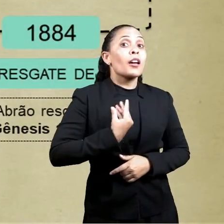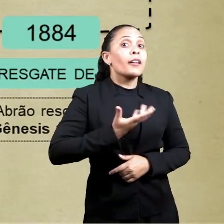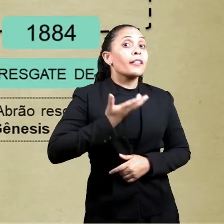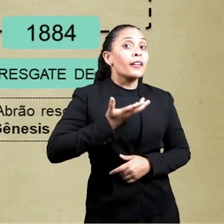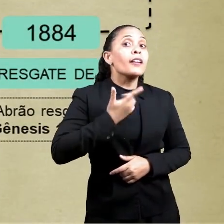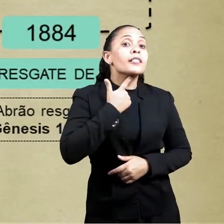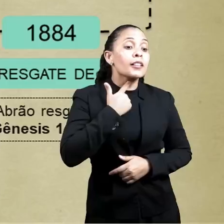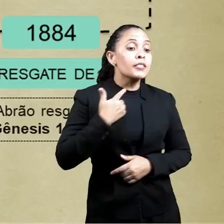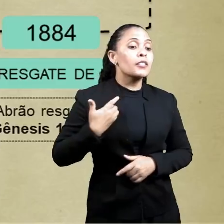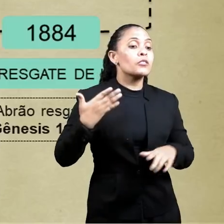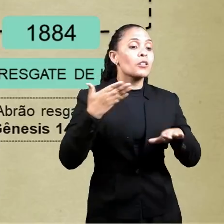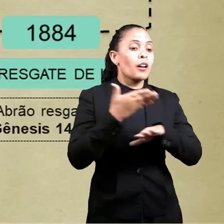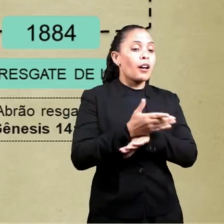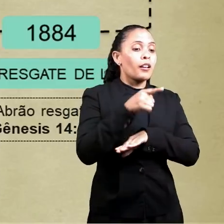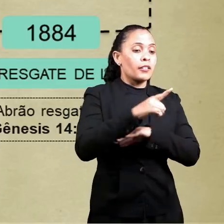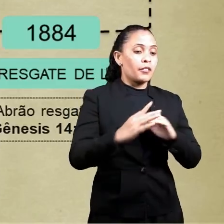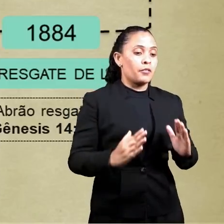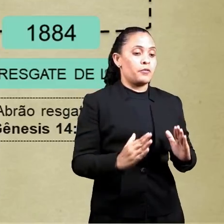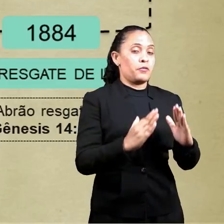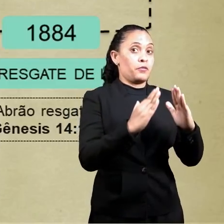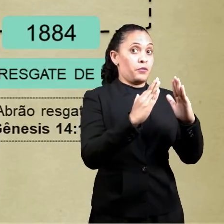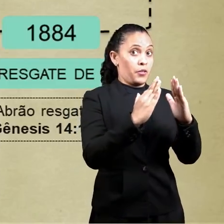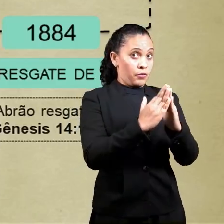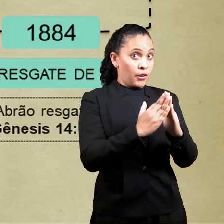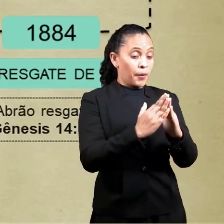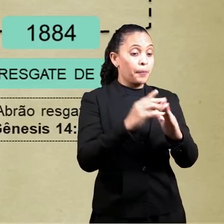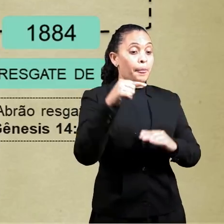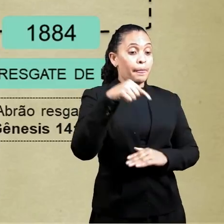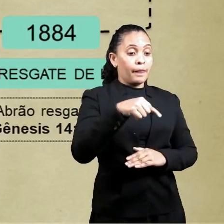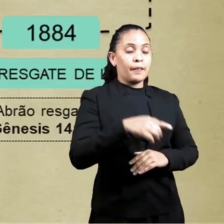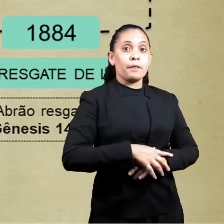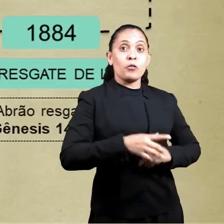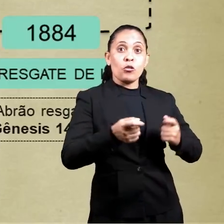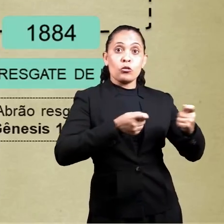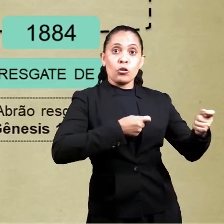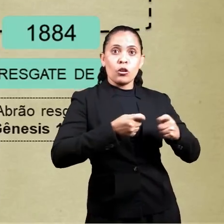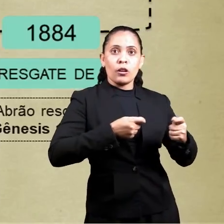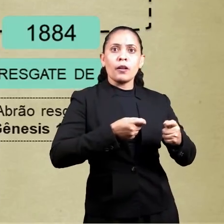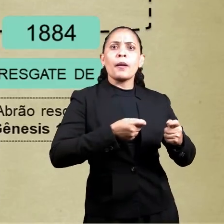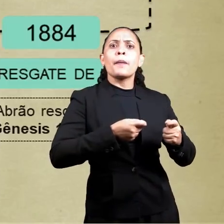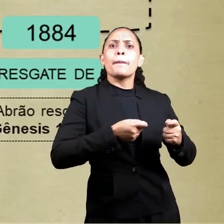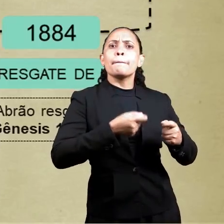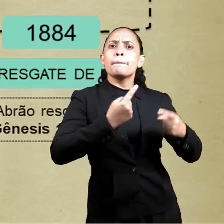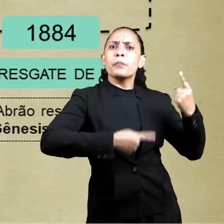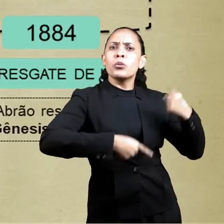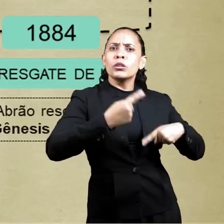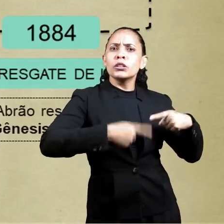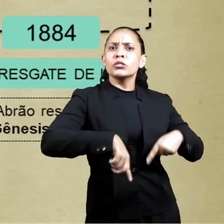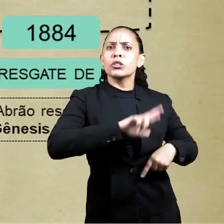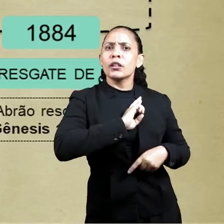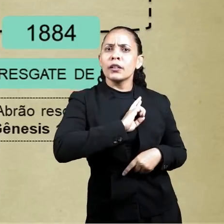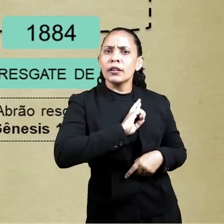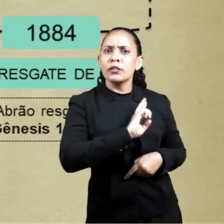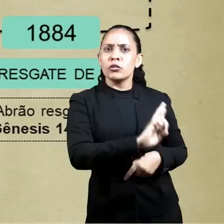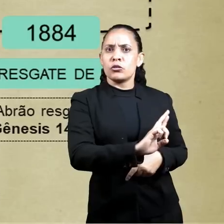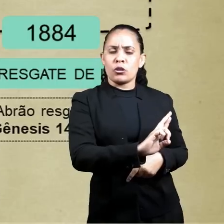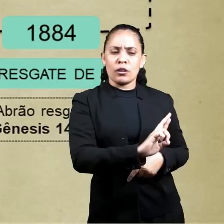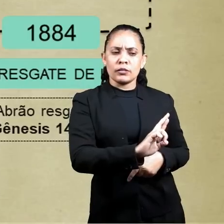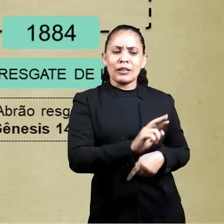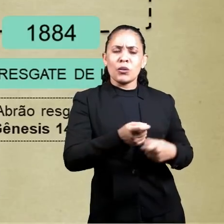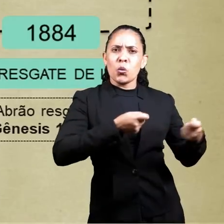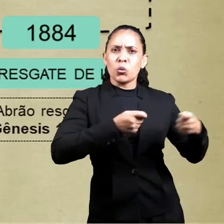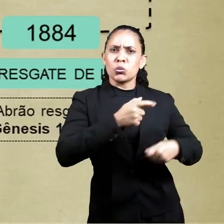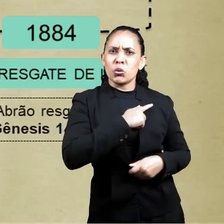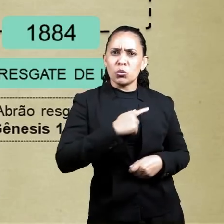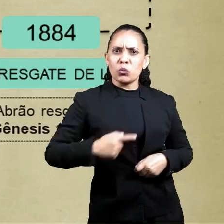é alvo daqueles reis ali, de toda aquela estrutura política, religiosa, e ele é levado cativo.